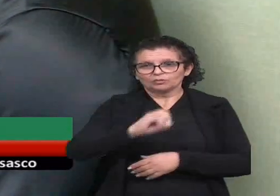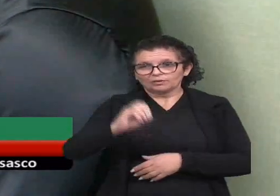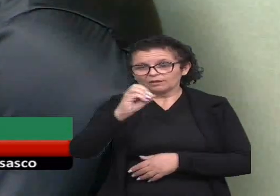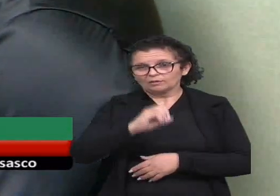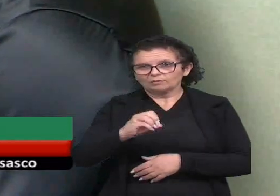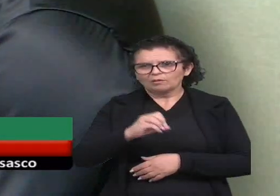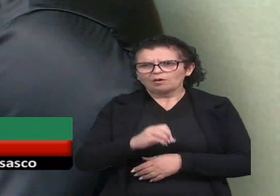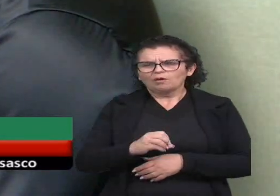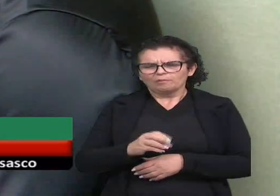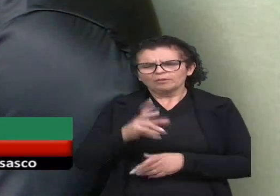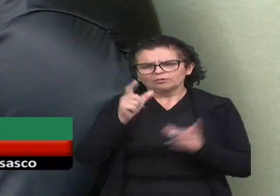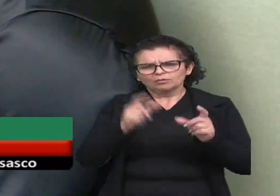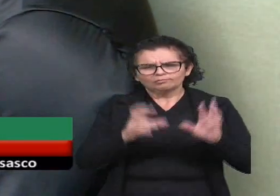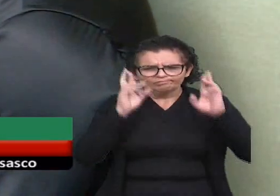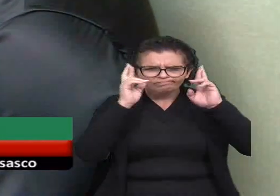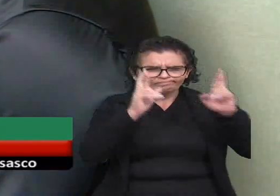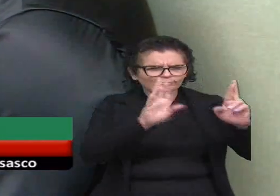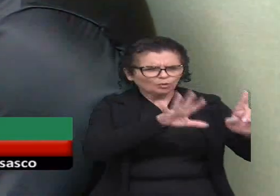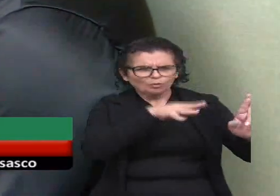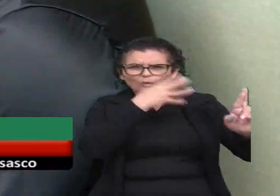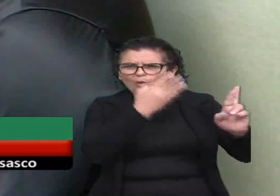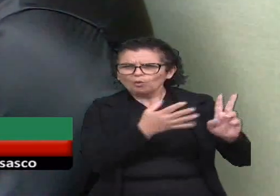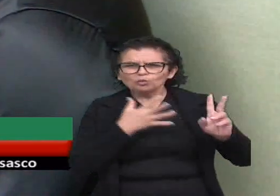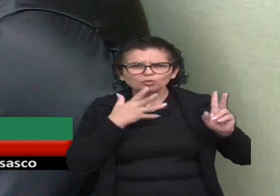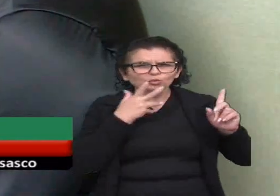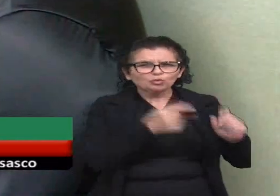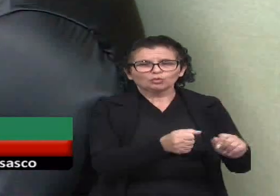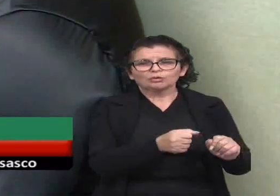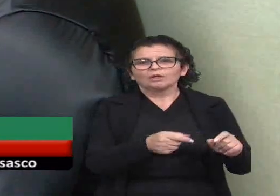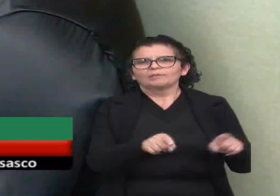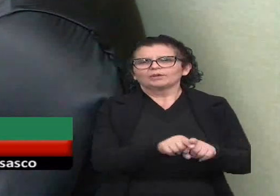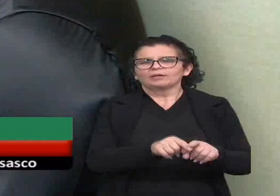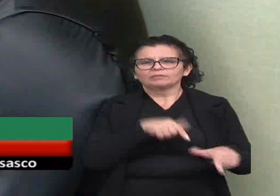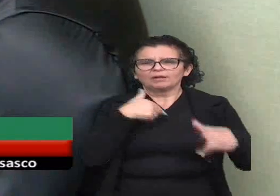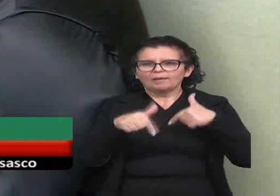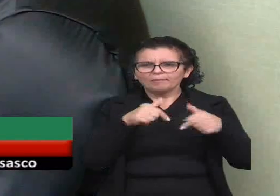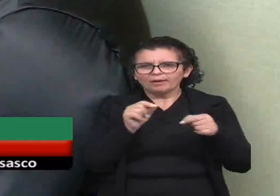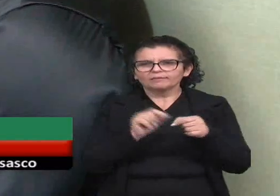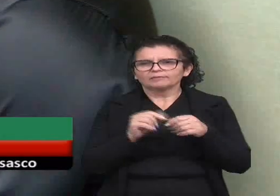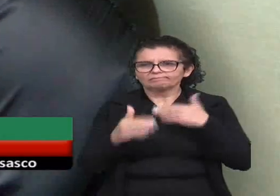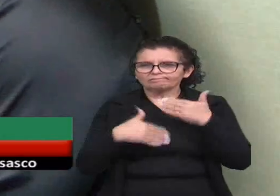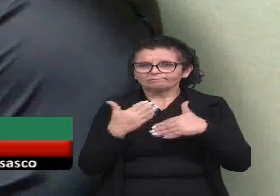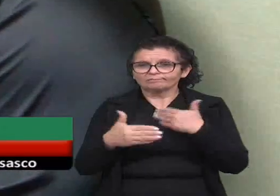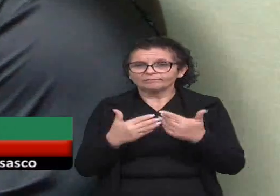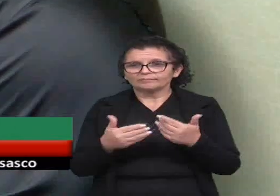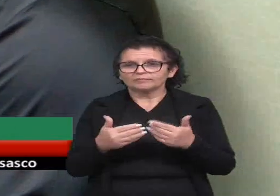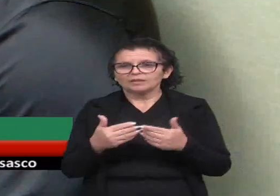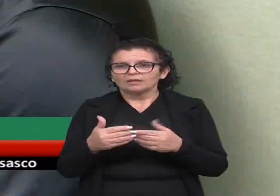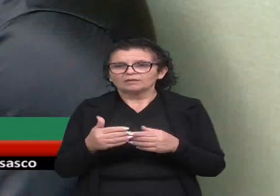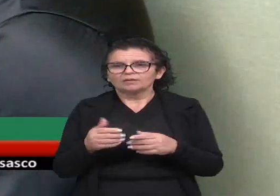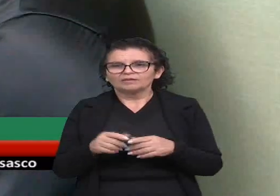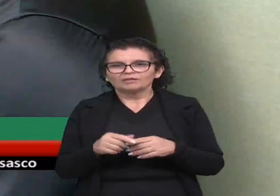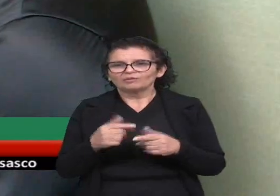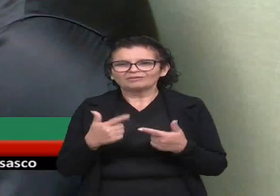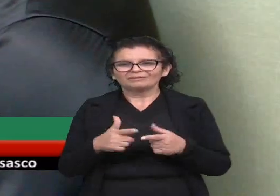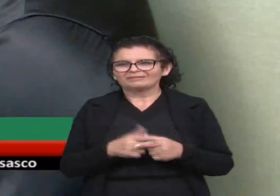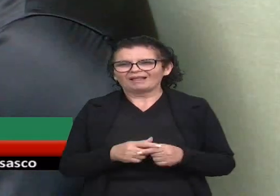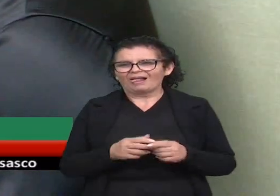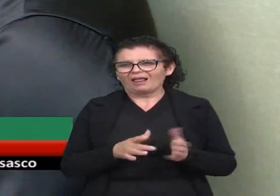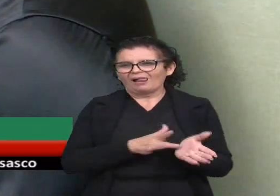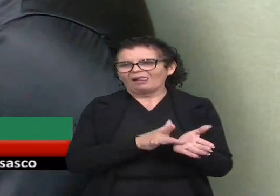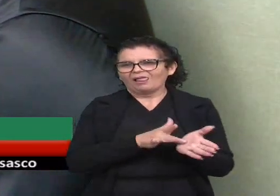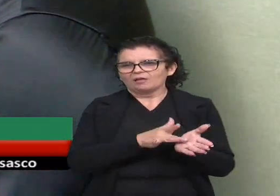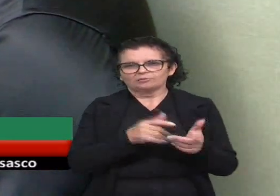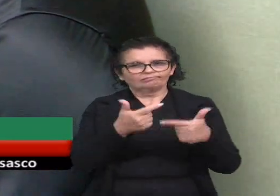cidade. Um cara que merece todas as honras aqui, pela pessoa que ele é, pelo trabalho que ele desempenha. Aqui a gente não tem demagogia. Quando